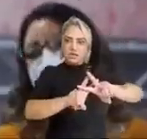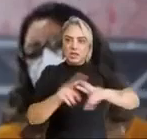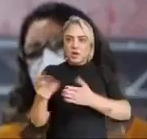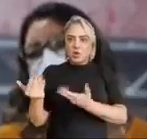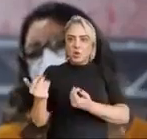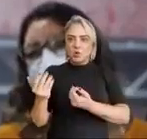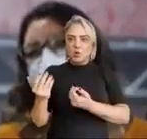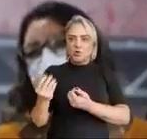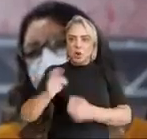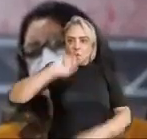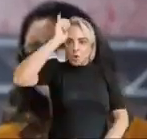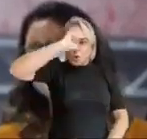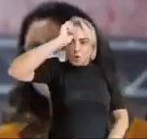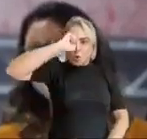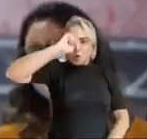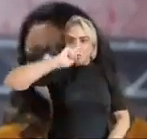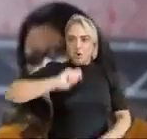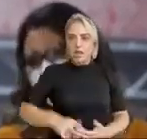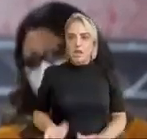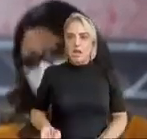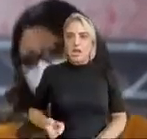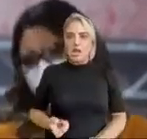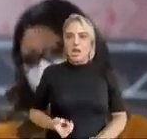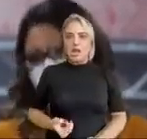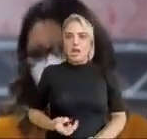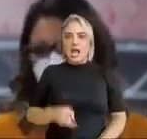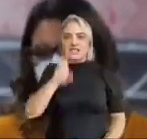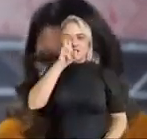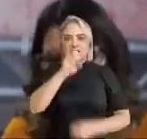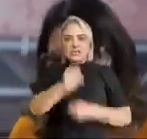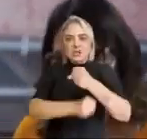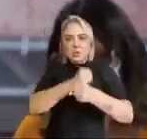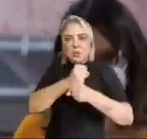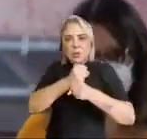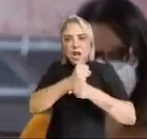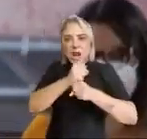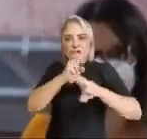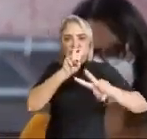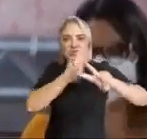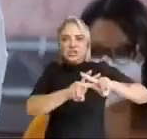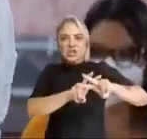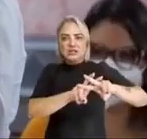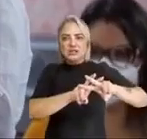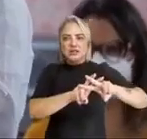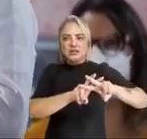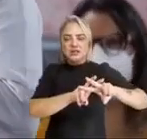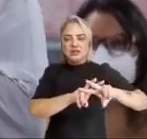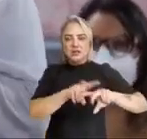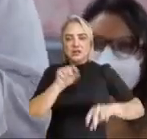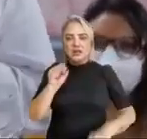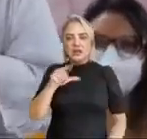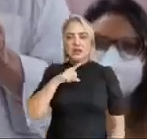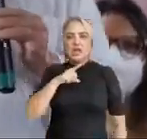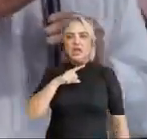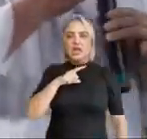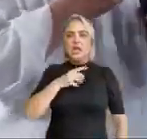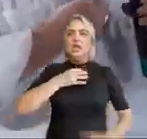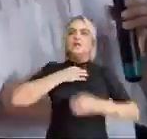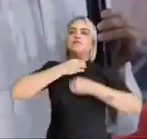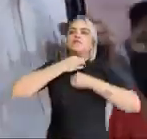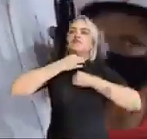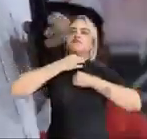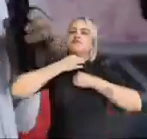boné e condenar a 5 anos de cadeia, enquanto está cheio de bandido de gravata que